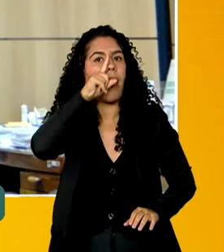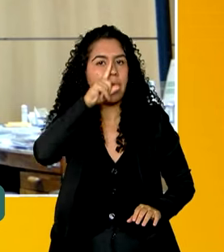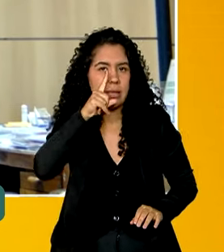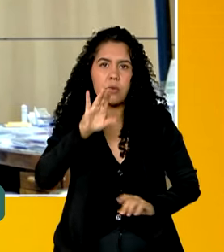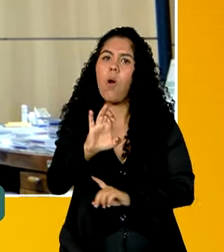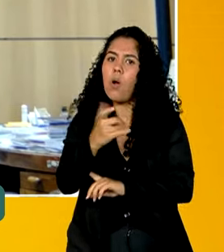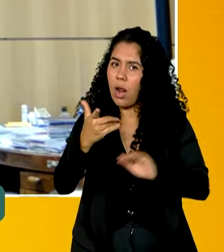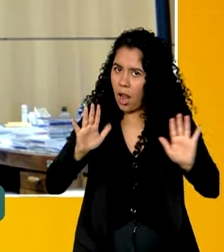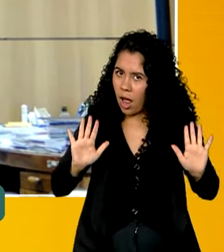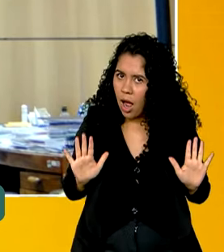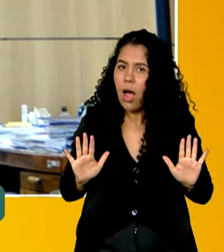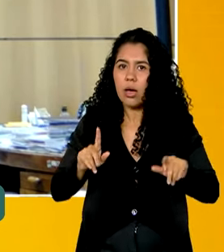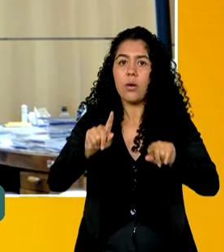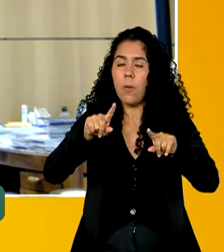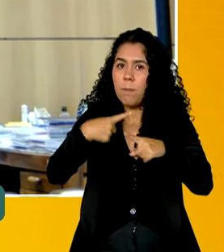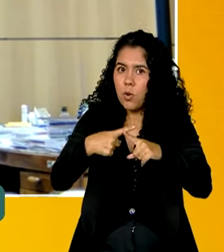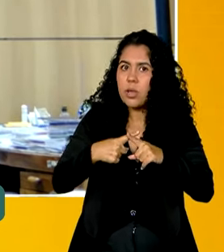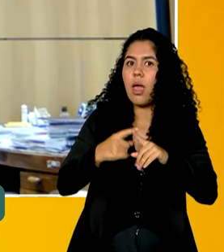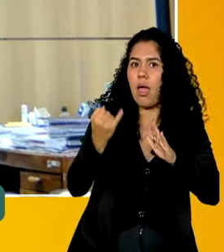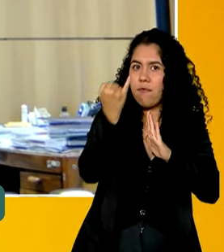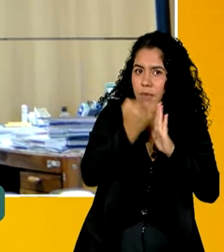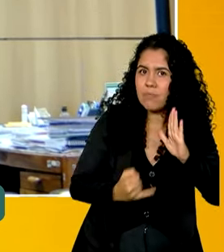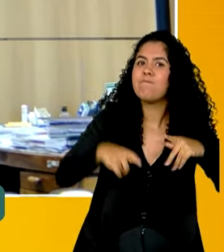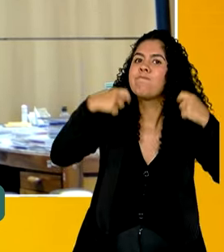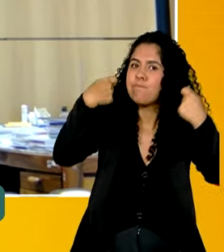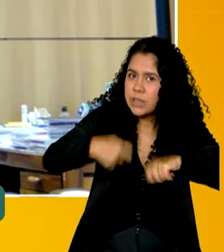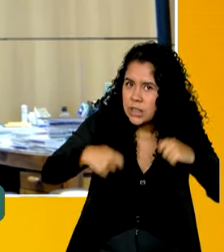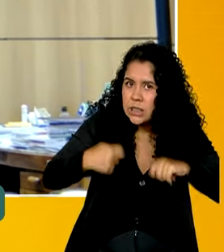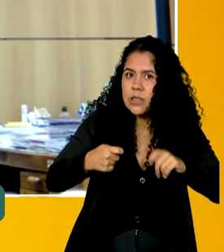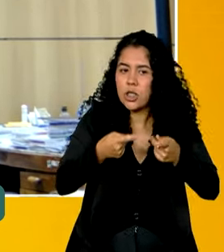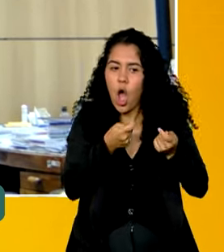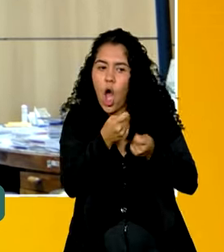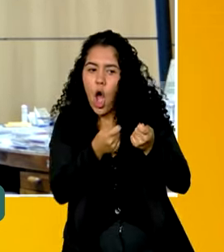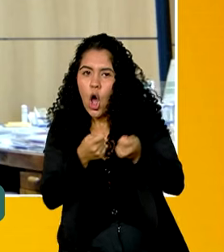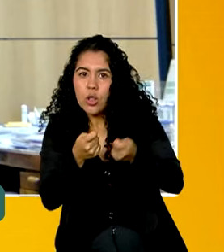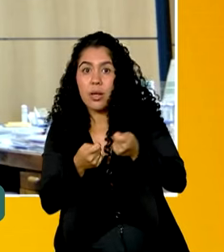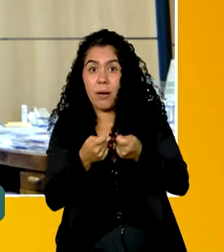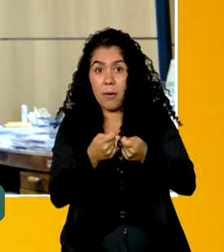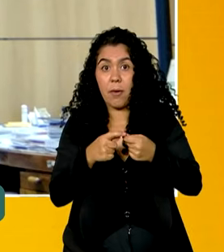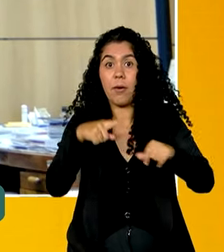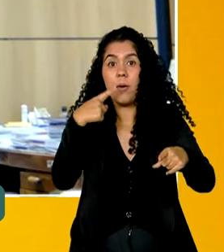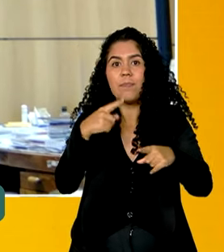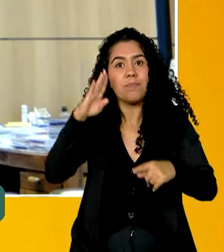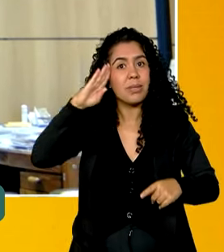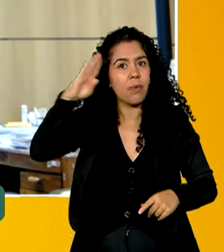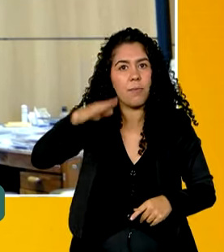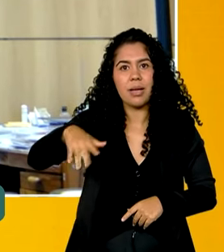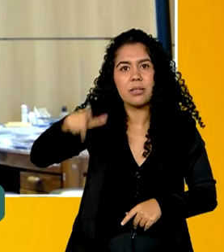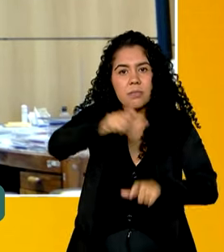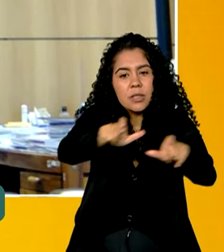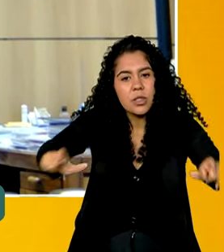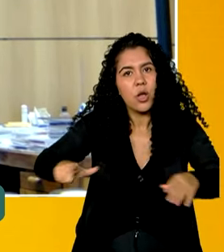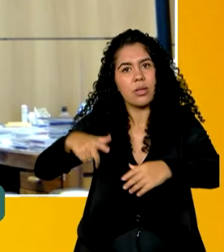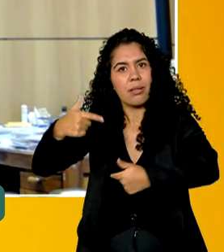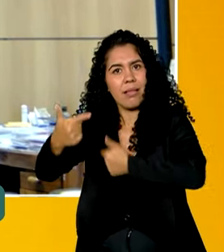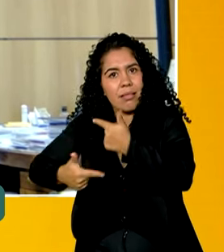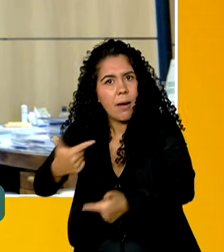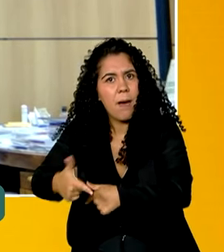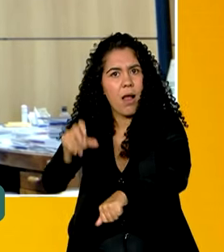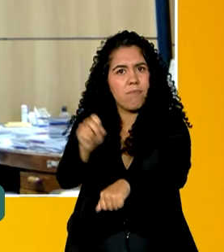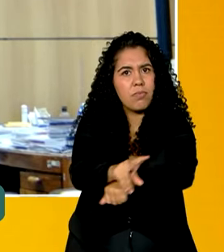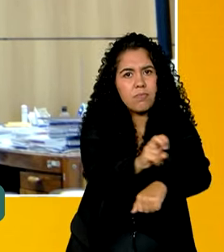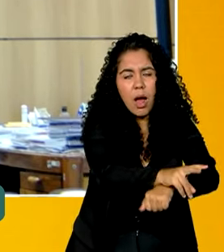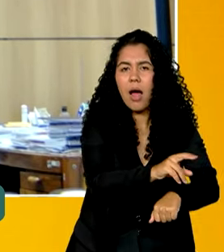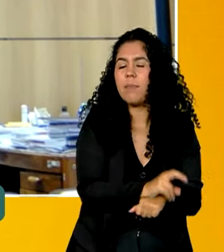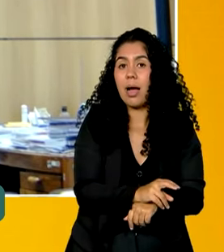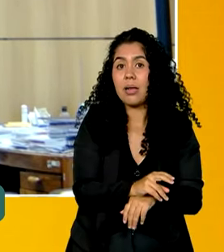trata disso. A inflação tem que estar sob controle, porque a inflação alta, quem mais perde é a classe trabalhadora, é a baixa renda.